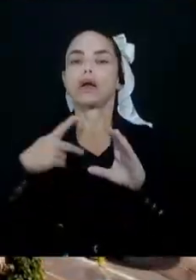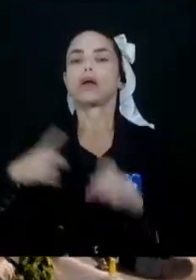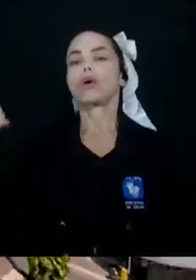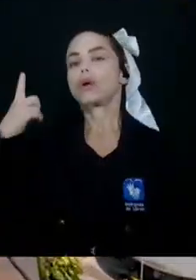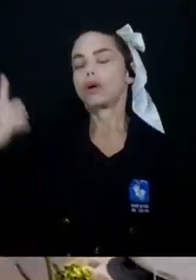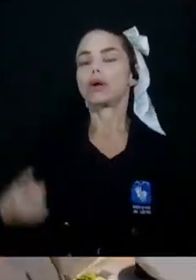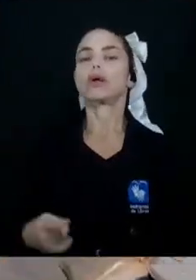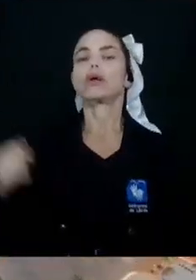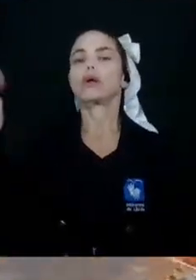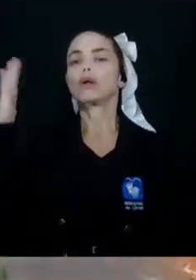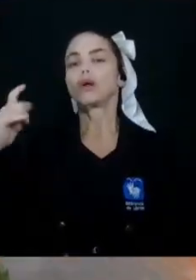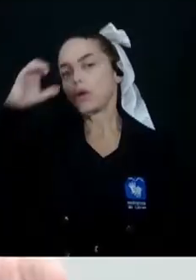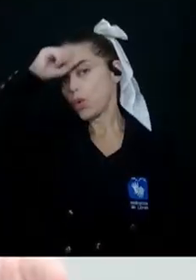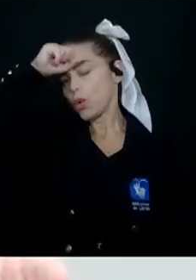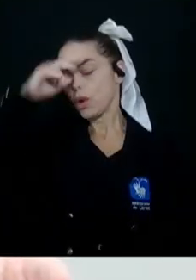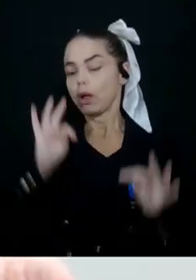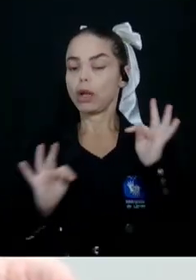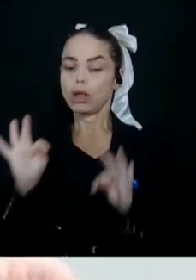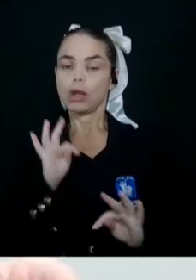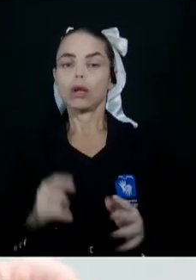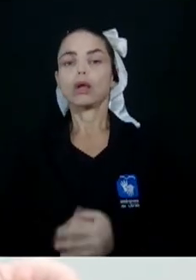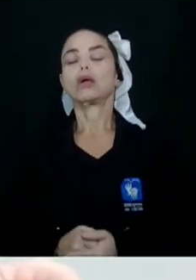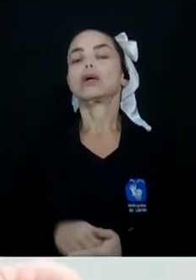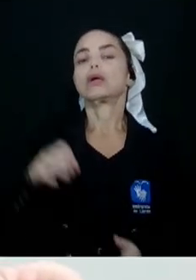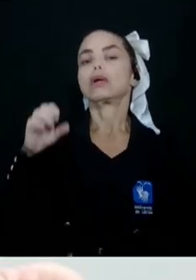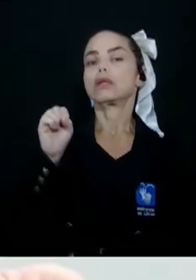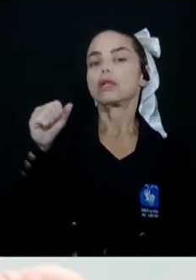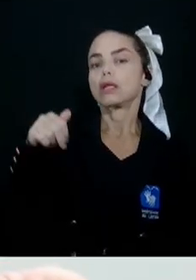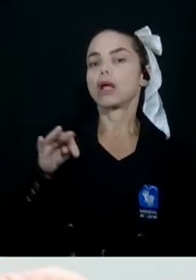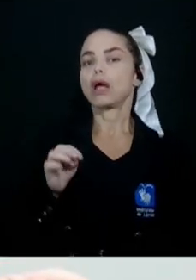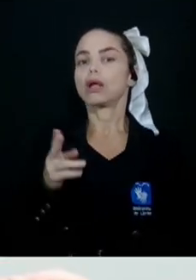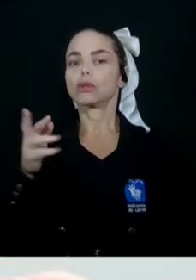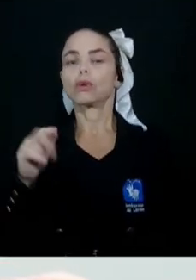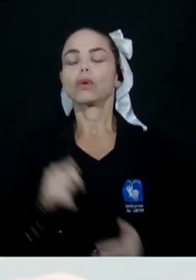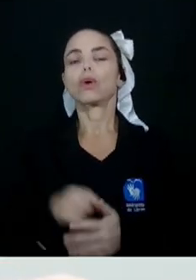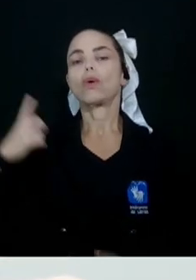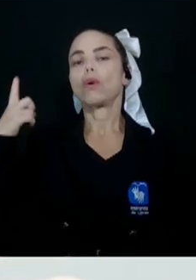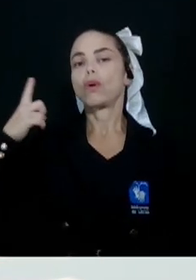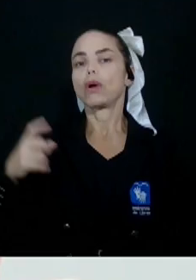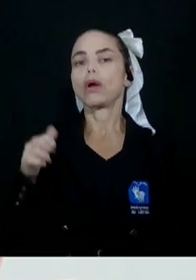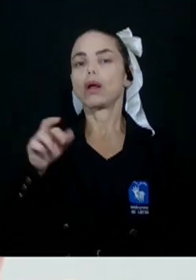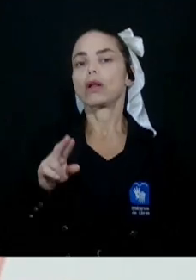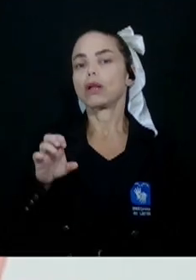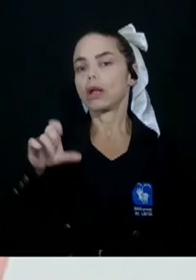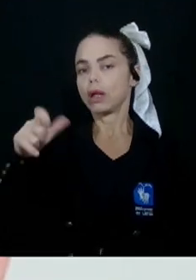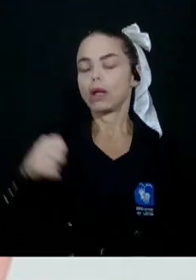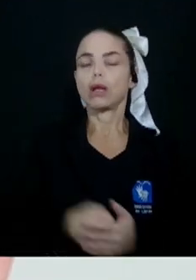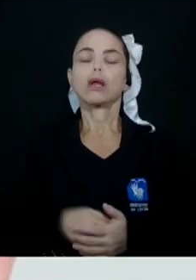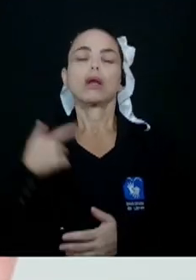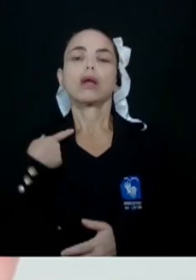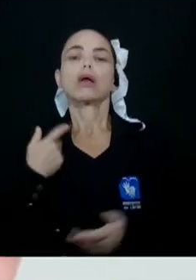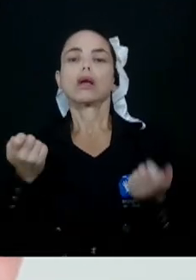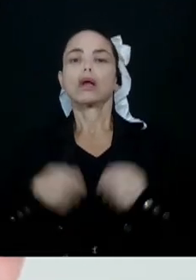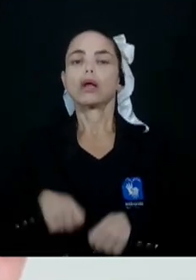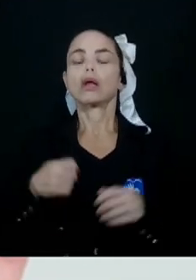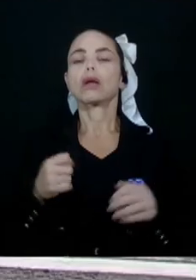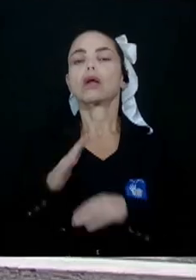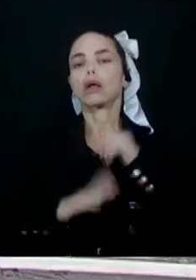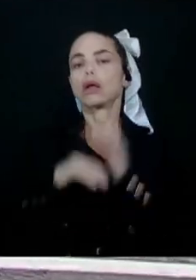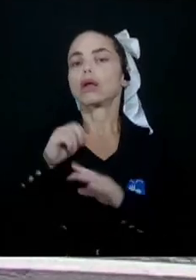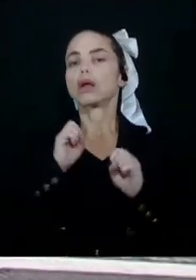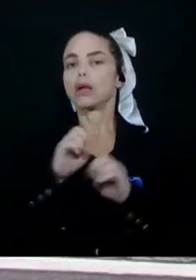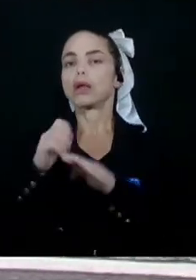do Turismo, o Senatur. A proposta do deputado Aliel Machado, que visa capacitar profissionais e investir no setor de